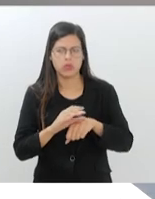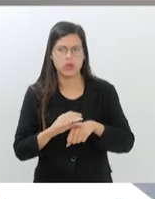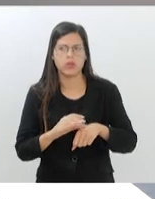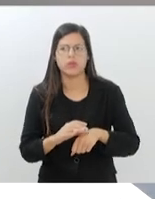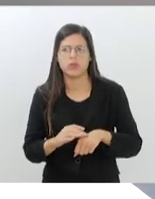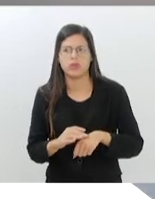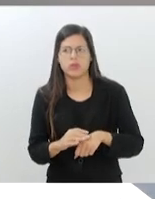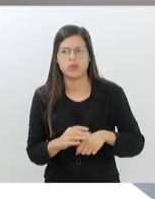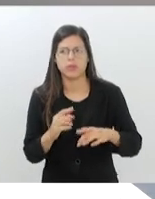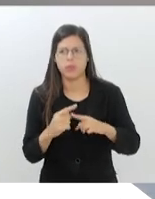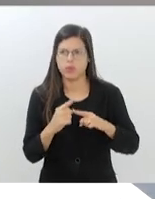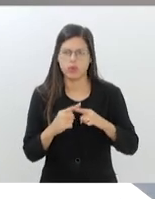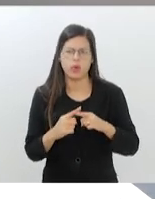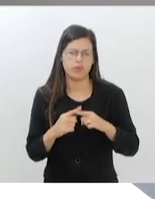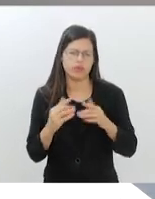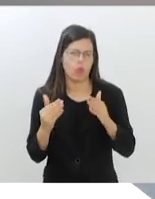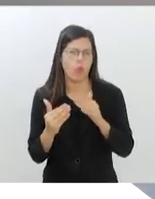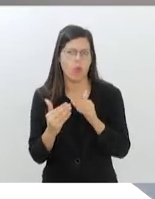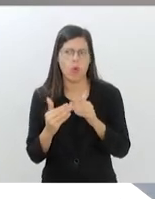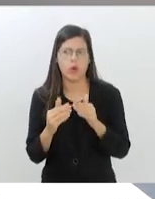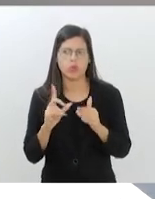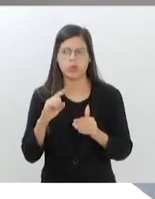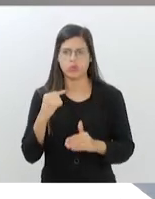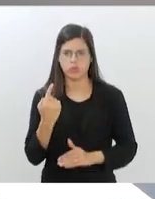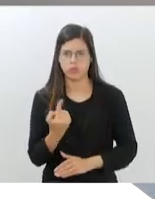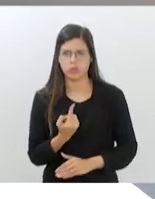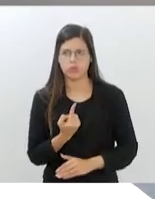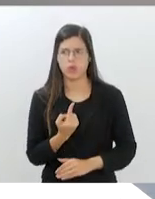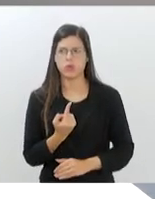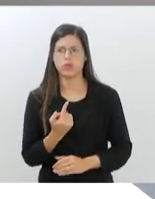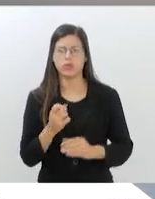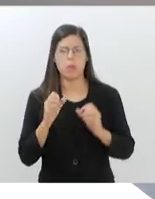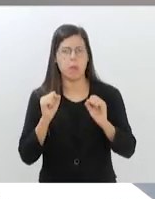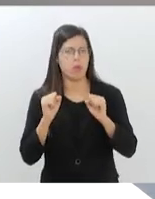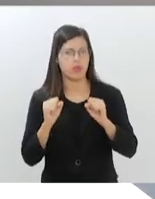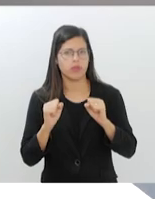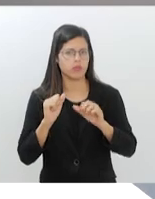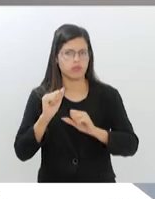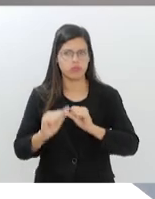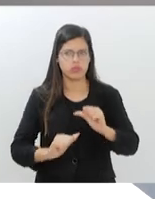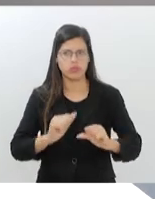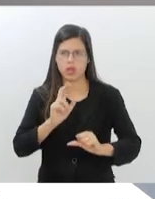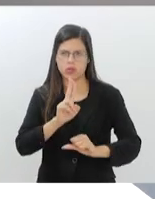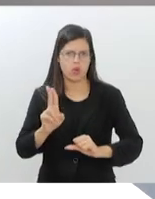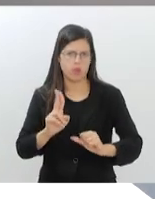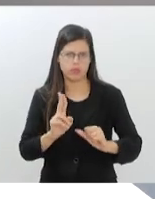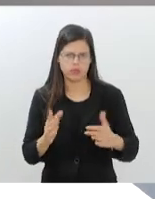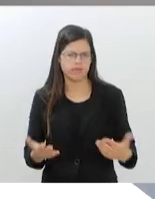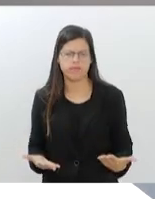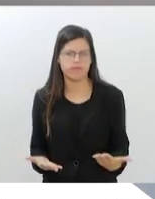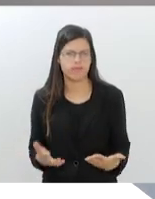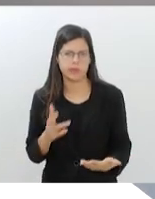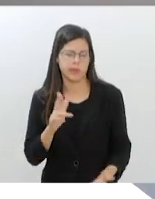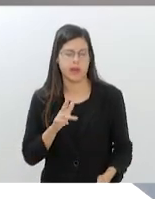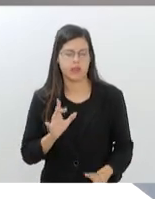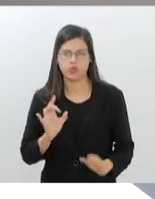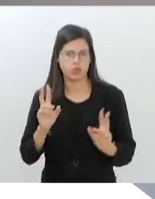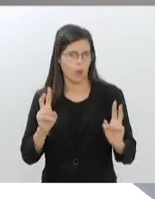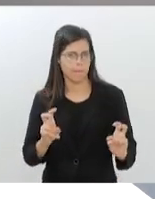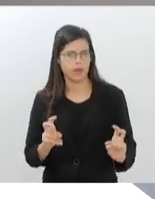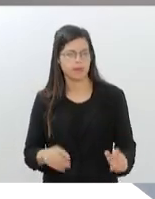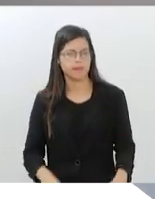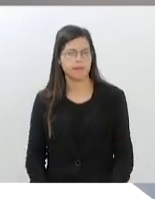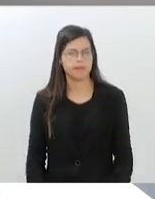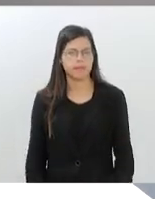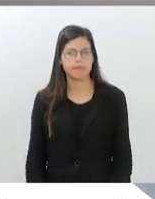advogo a sua tese nós podemos trocar qualquer nome não é isso é